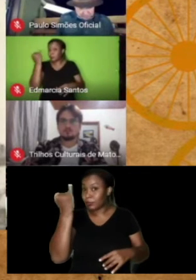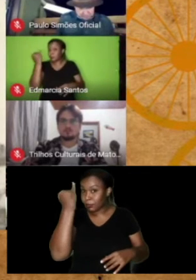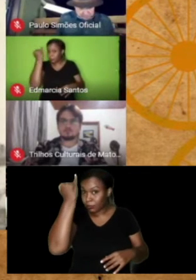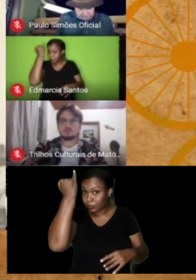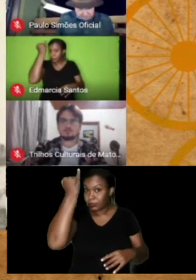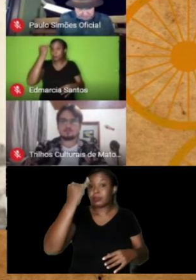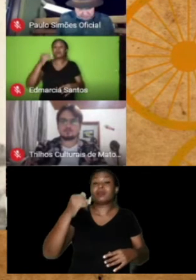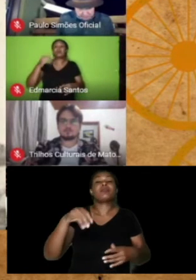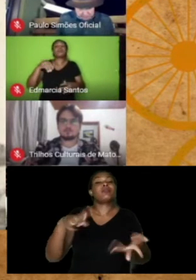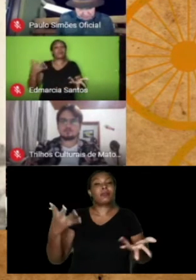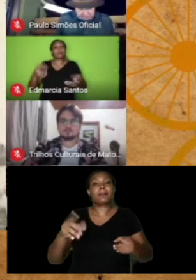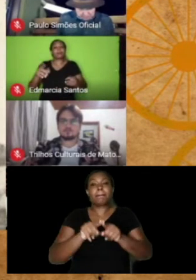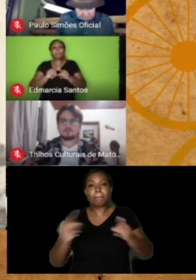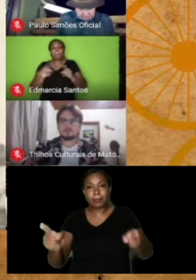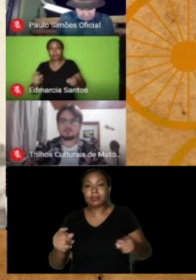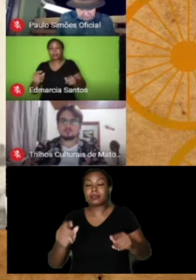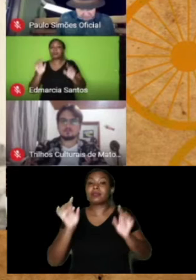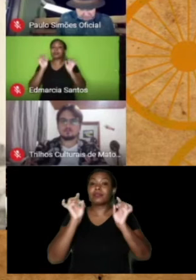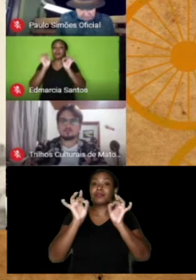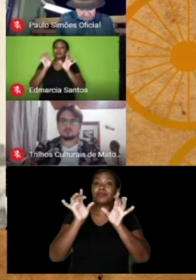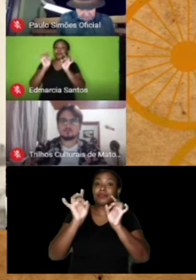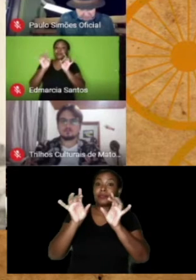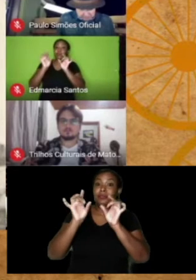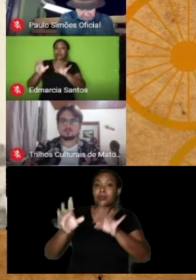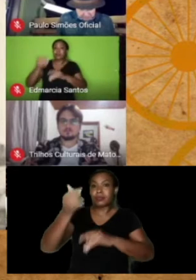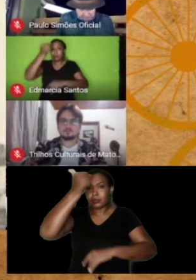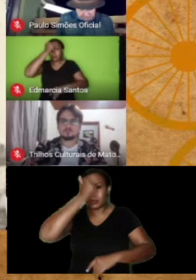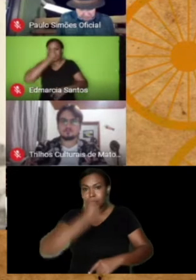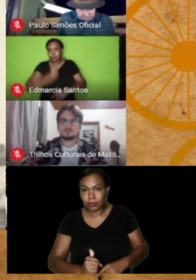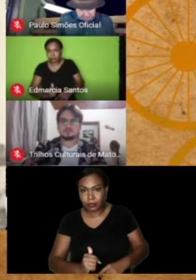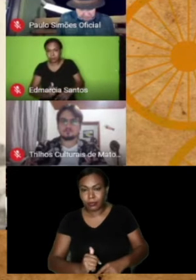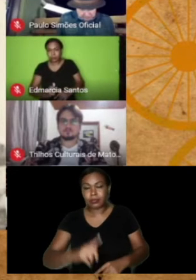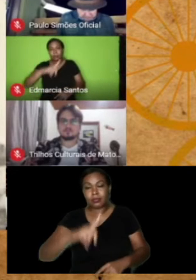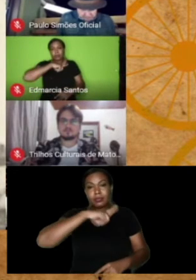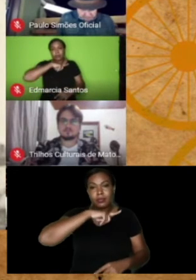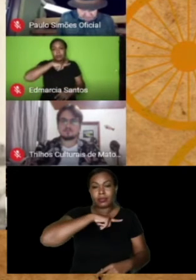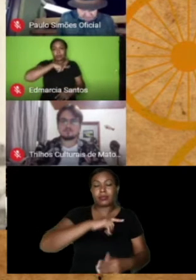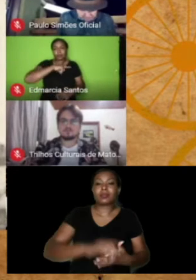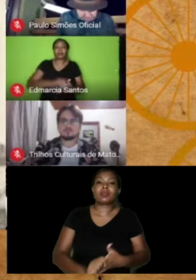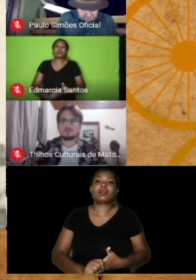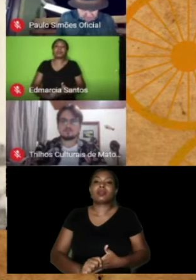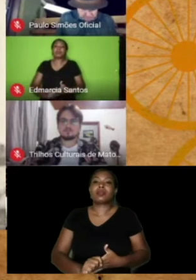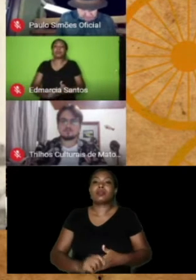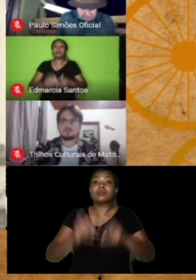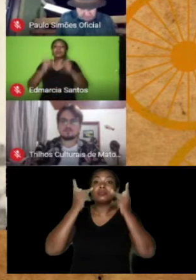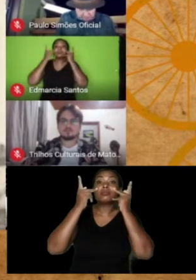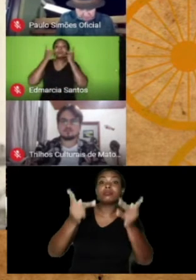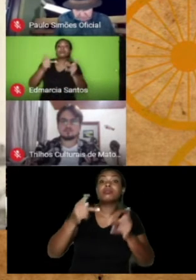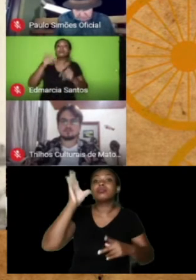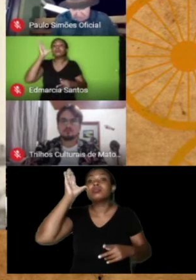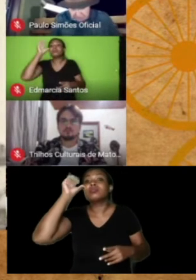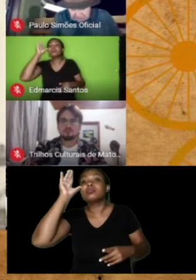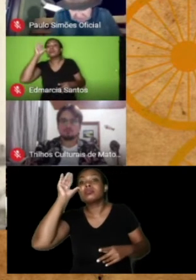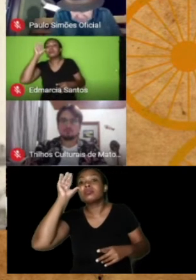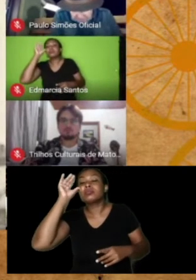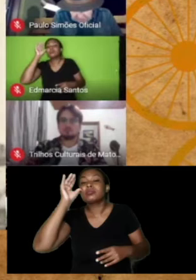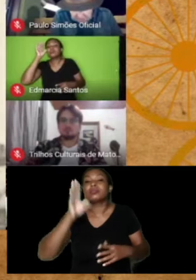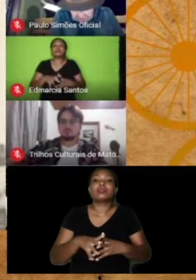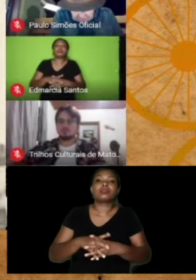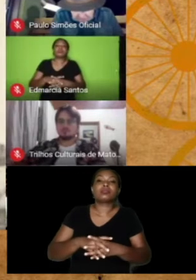mal. Nós vendemos aquilo que nós somos, né? Um turista, ele não